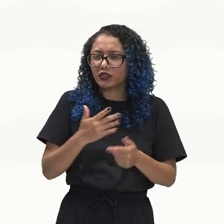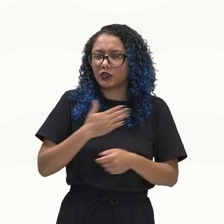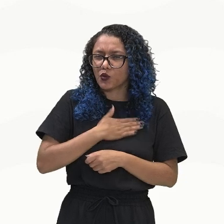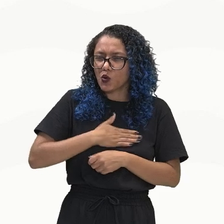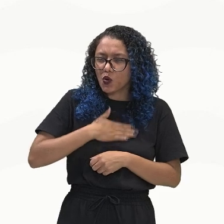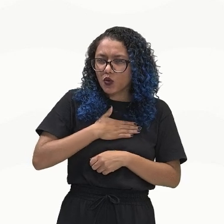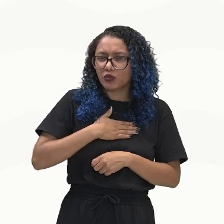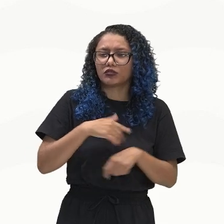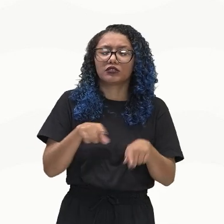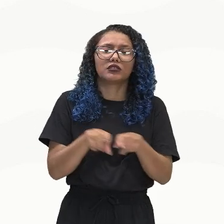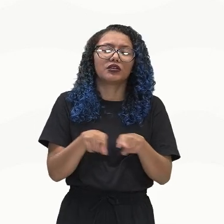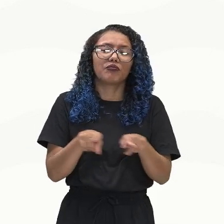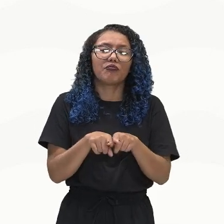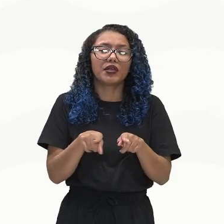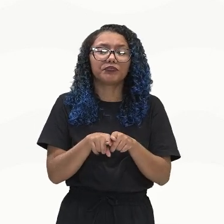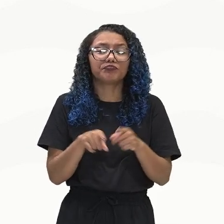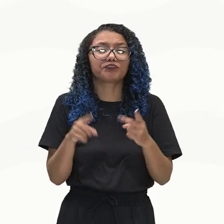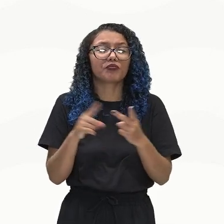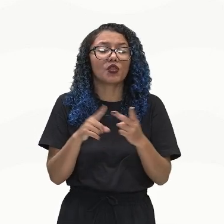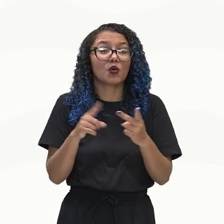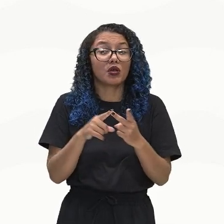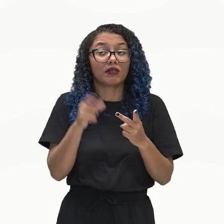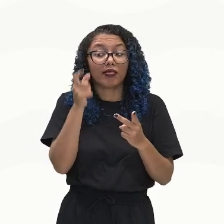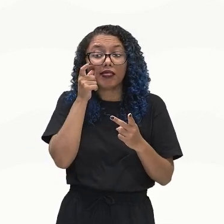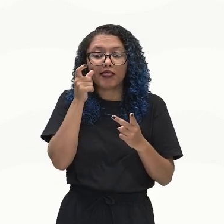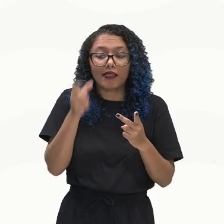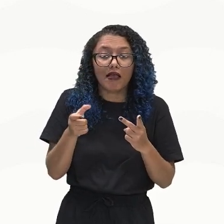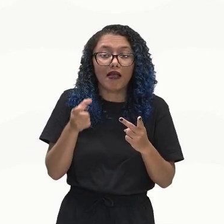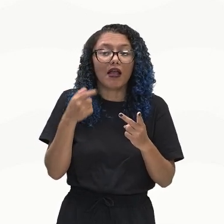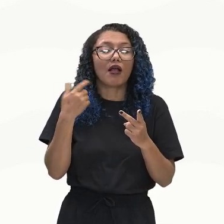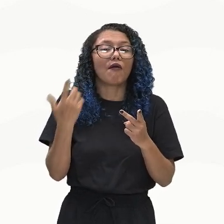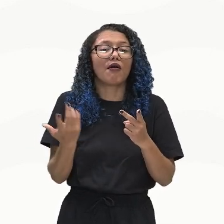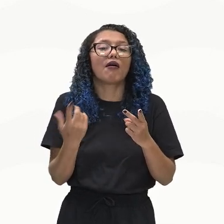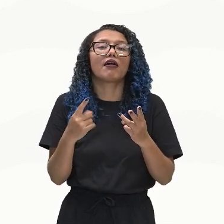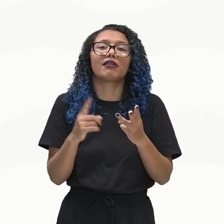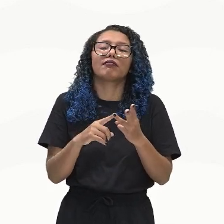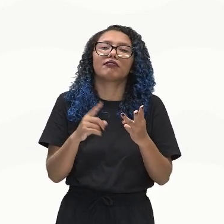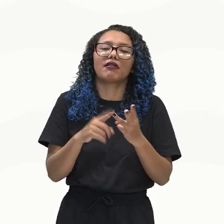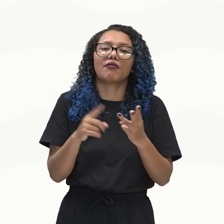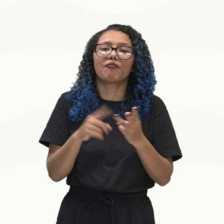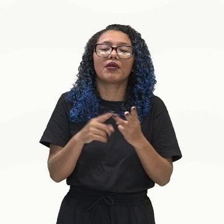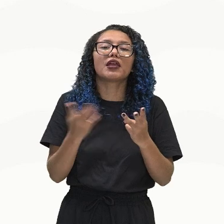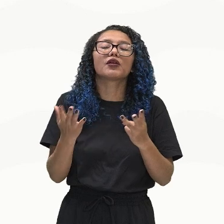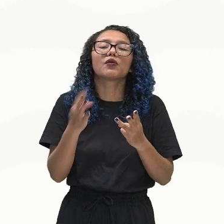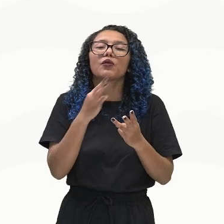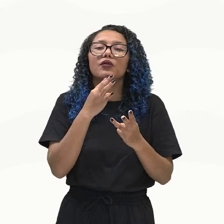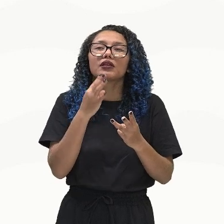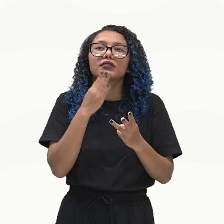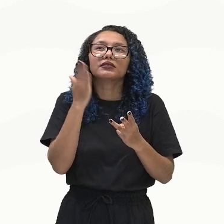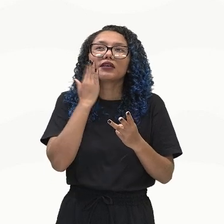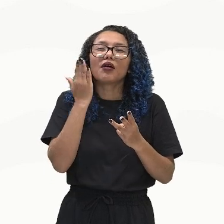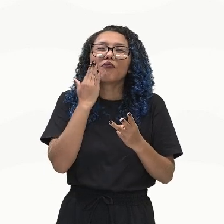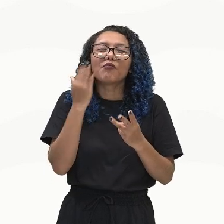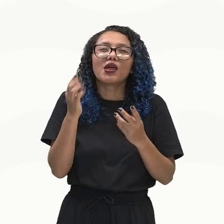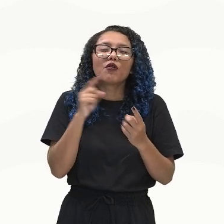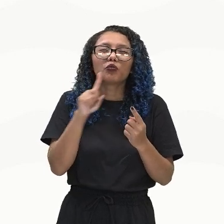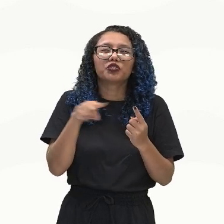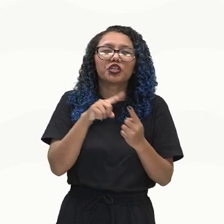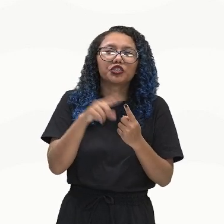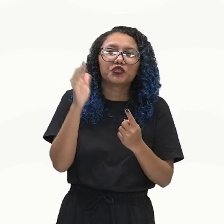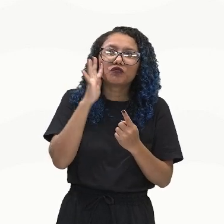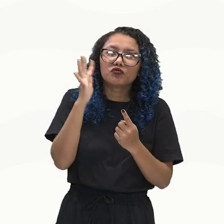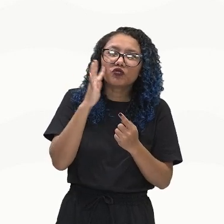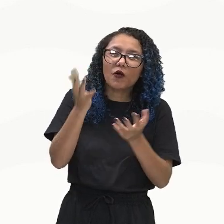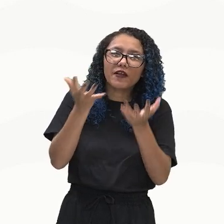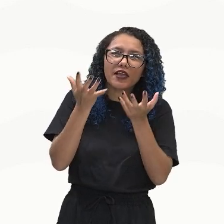meus interesses e eu reconhecendo os meus sonhos, isso vai me levar ao encontro